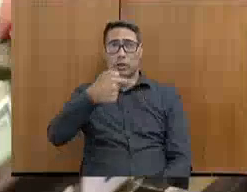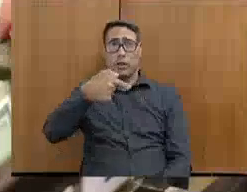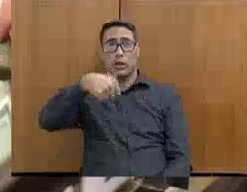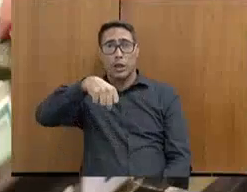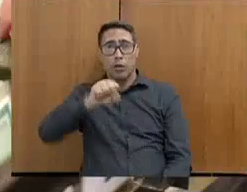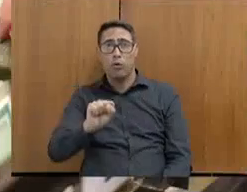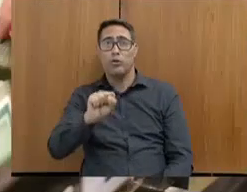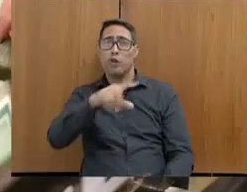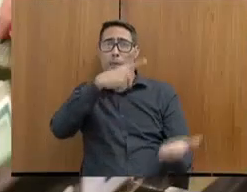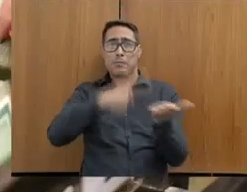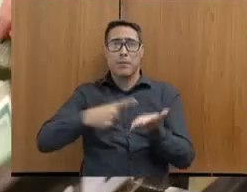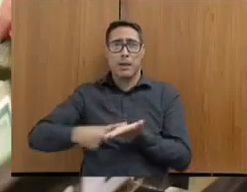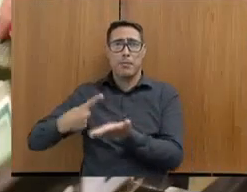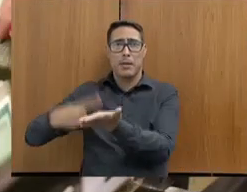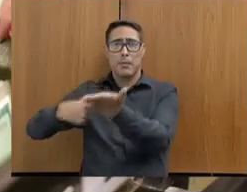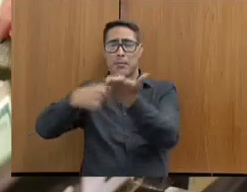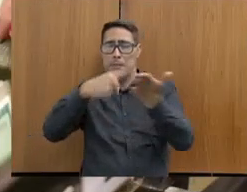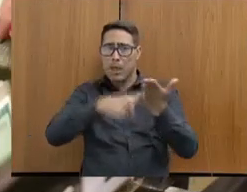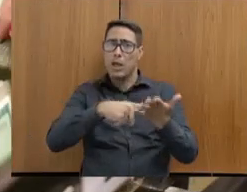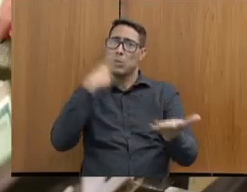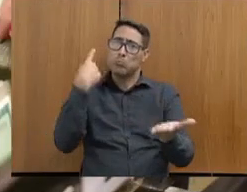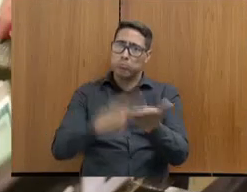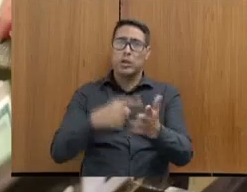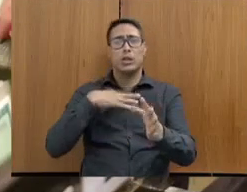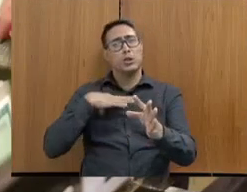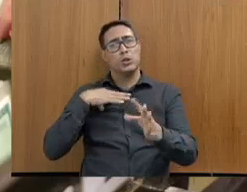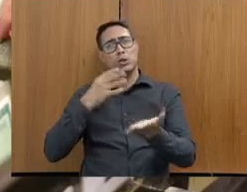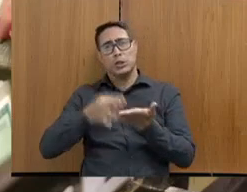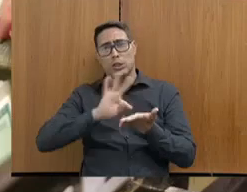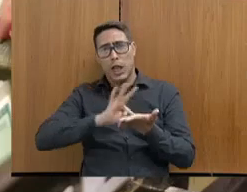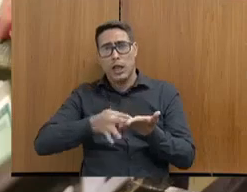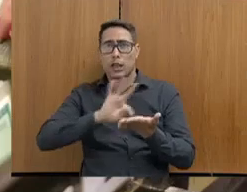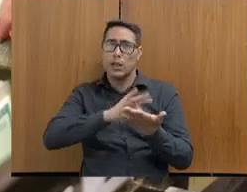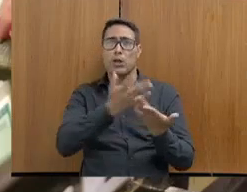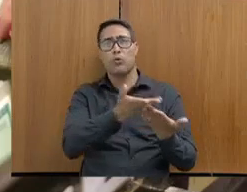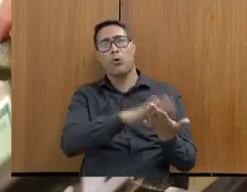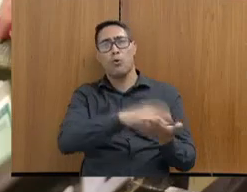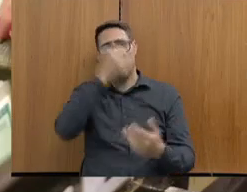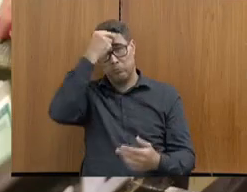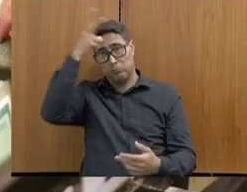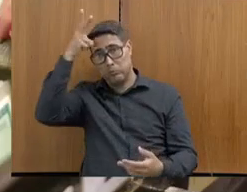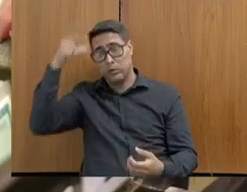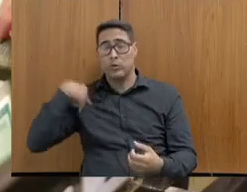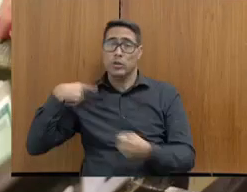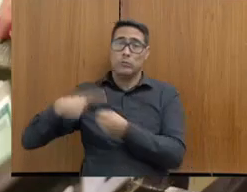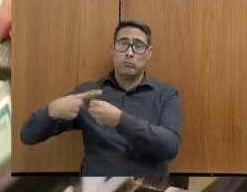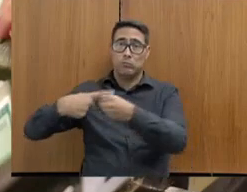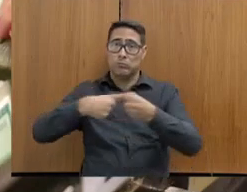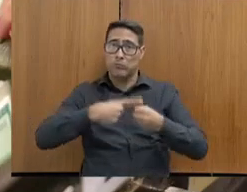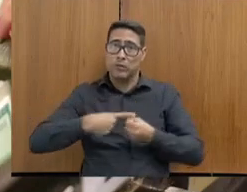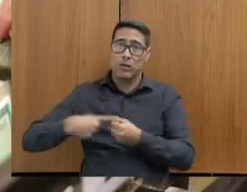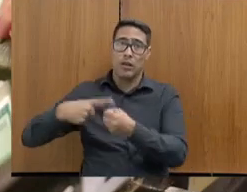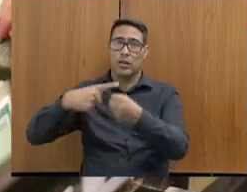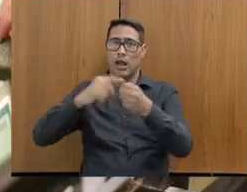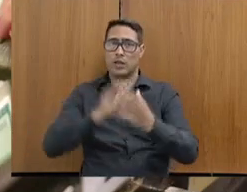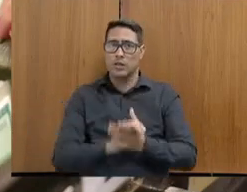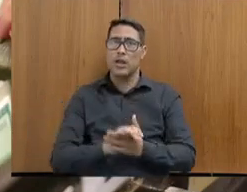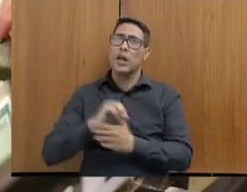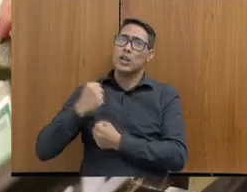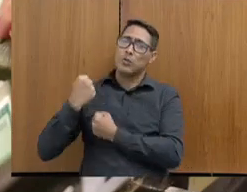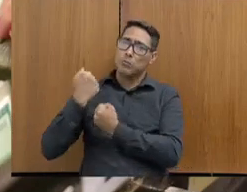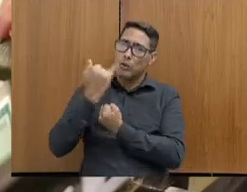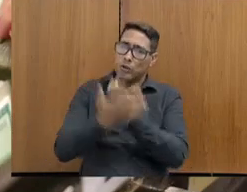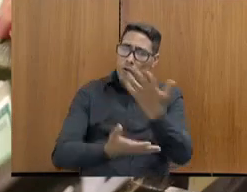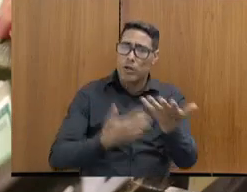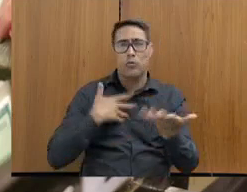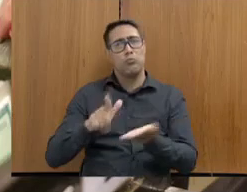acordo de cooperação técnica com o município né que implicam tanto em sessão é disponibilização de recursos